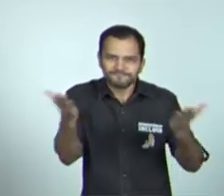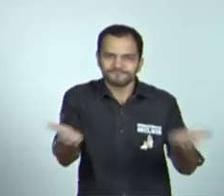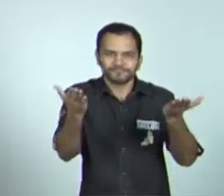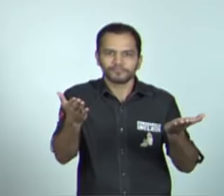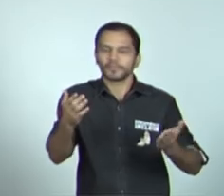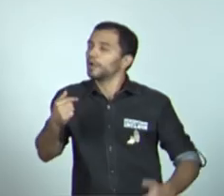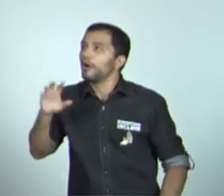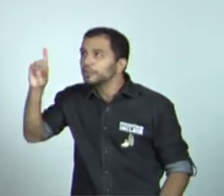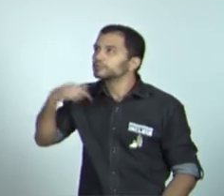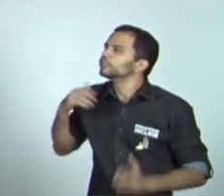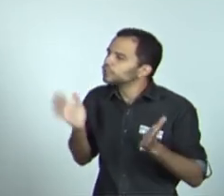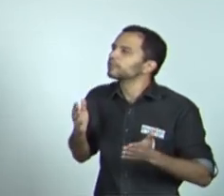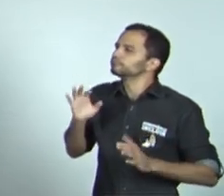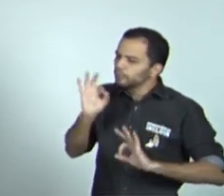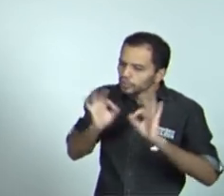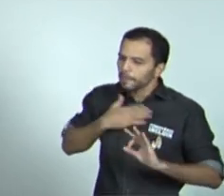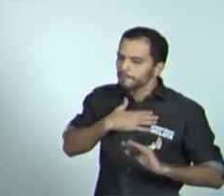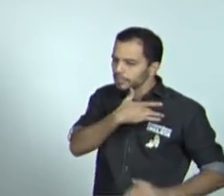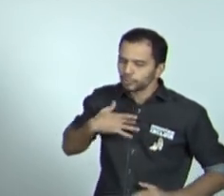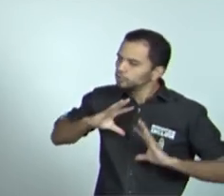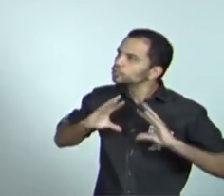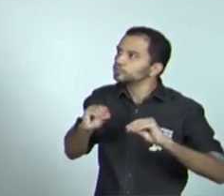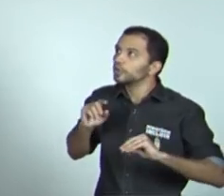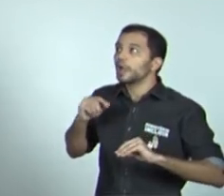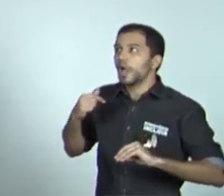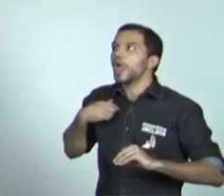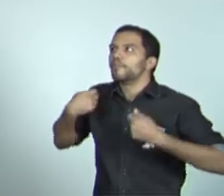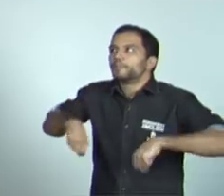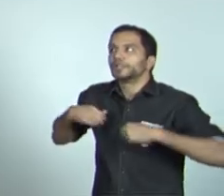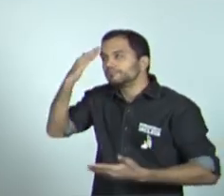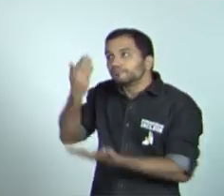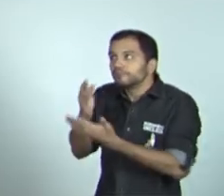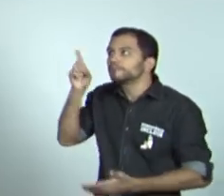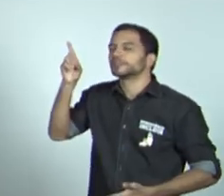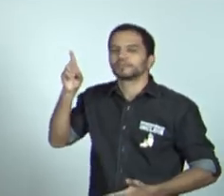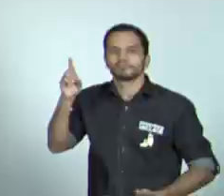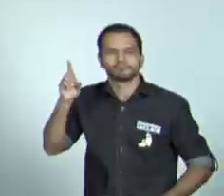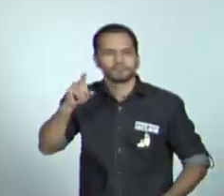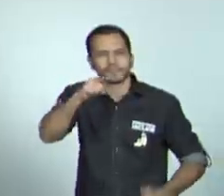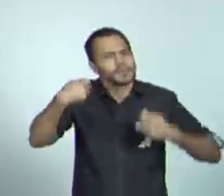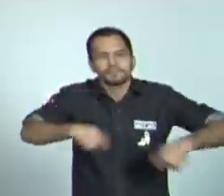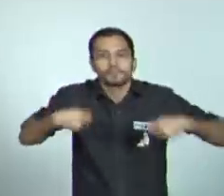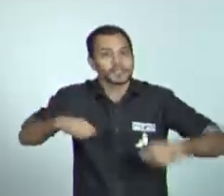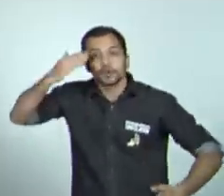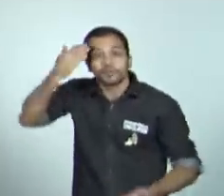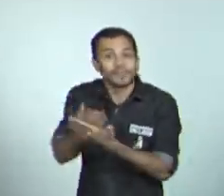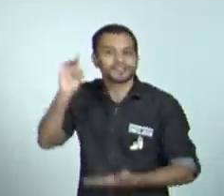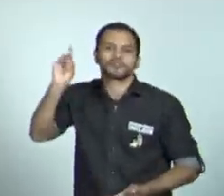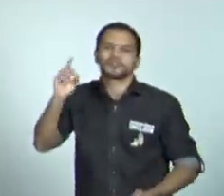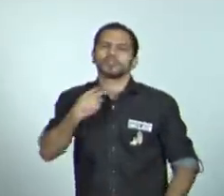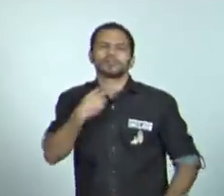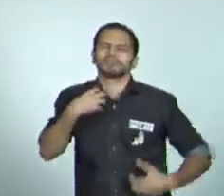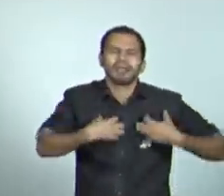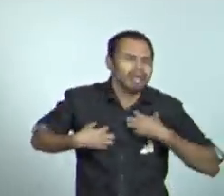preciso do senhor a deus é fiel gente pode confiar meu olho ficar sem dormir eu tô